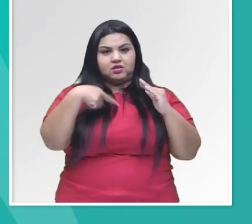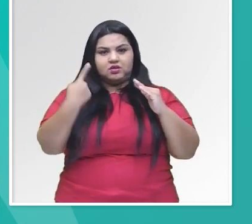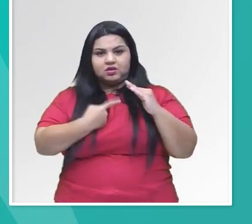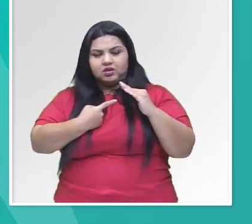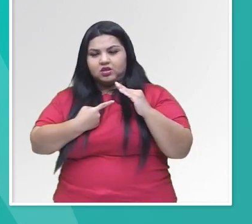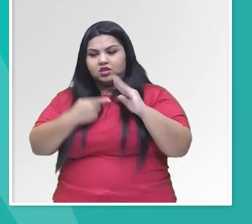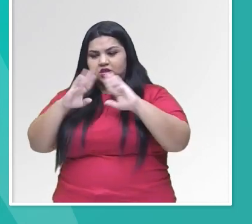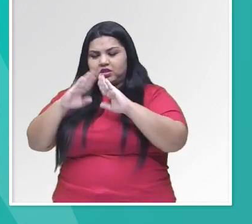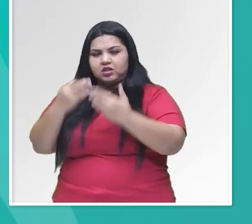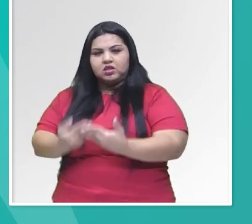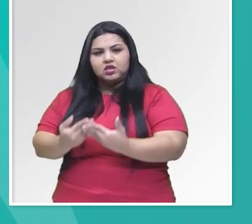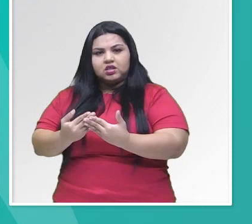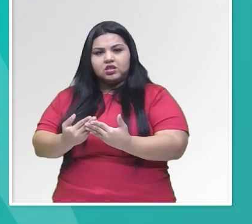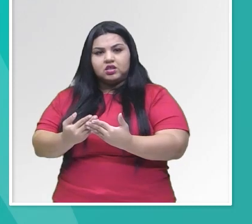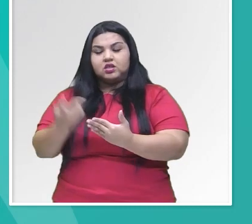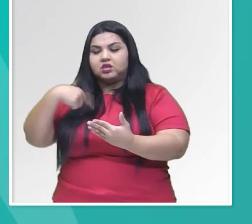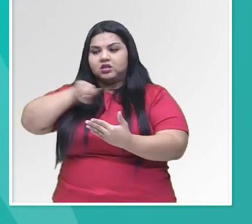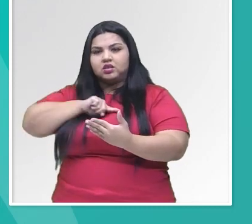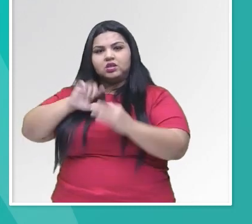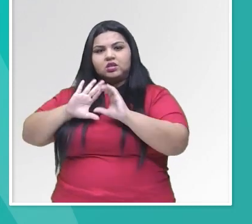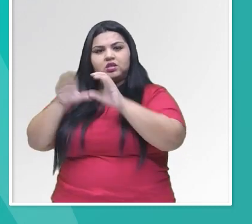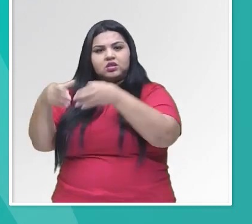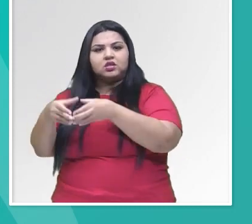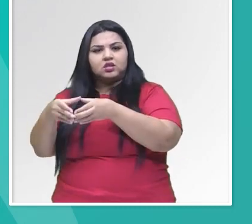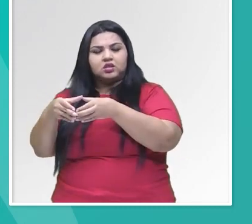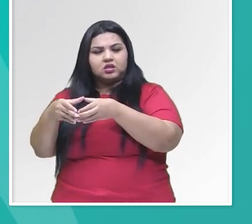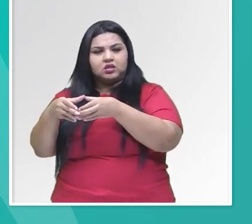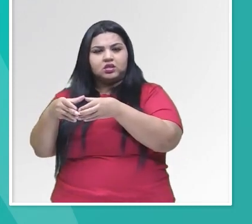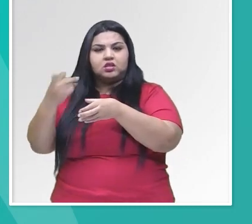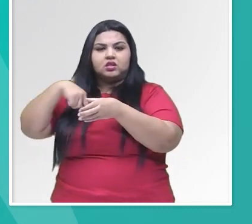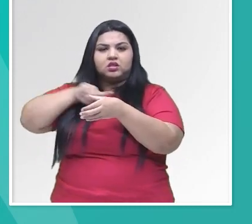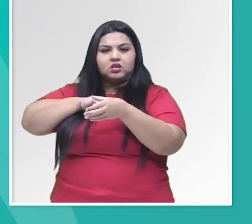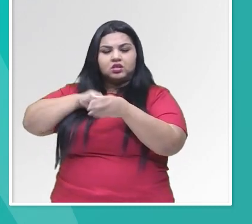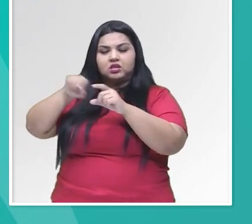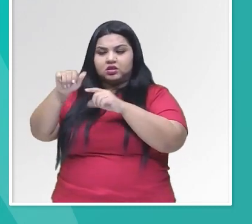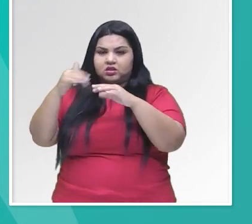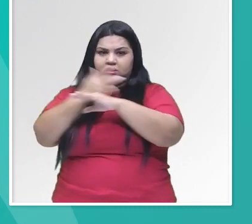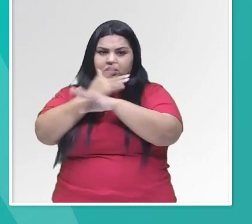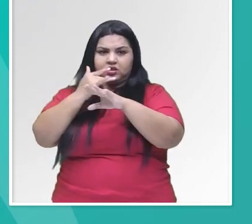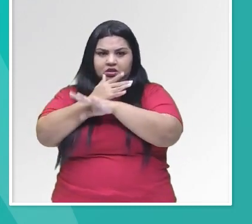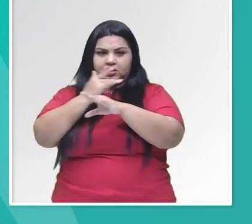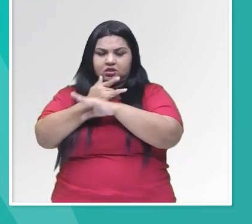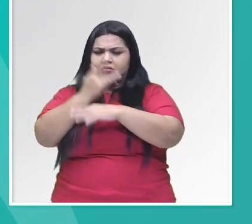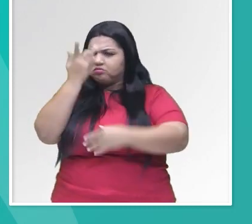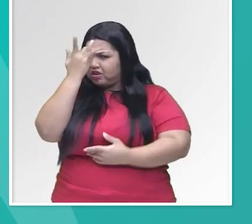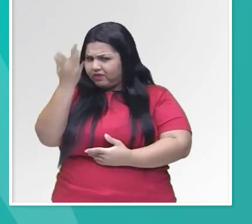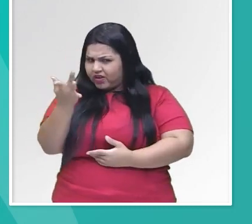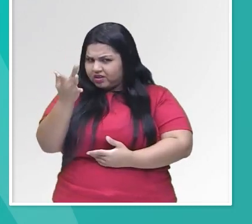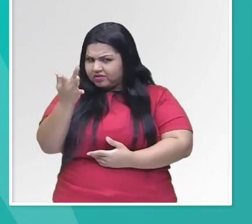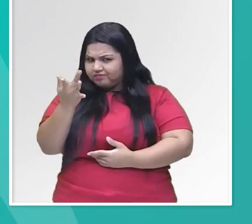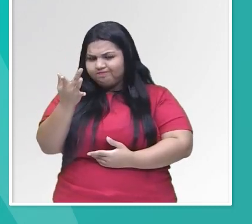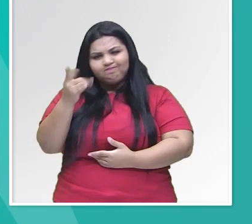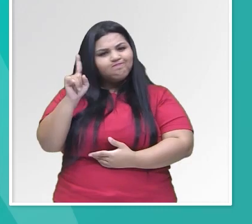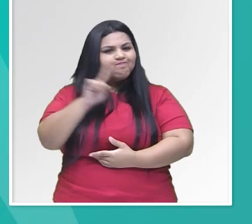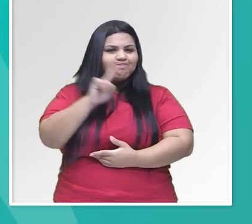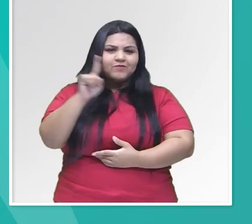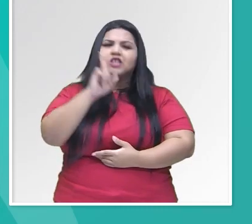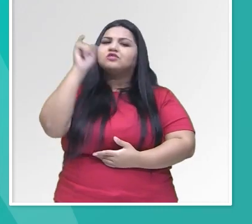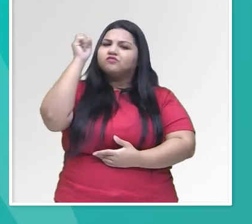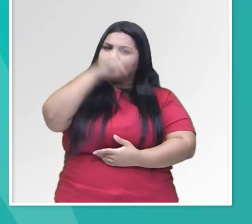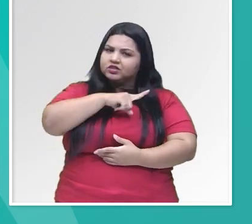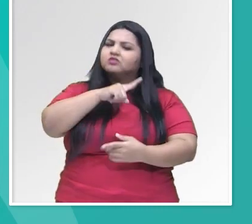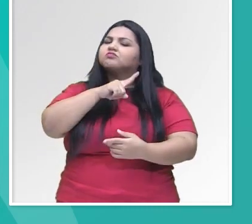nossa escola, na nossa comunidade, na nossa cidade. É fácil? Sabemos que não é.